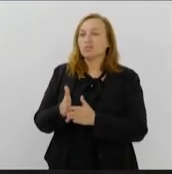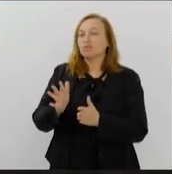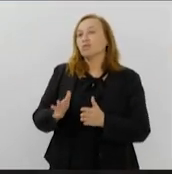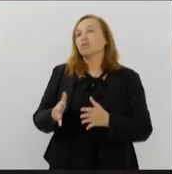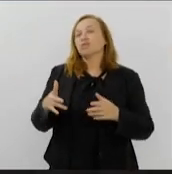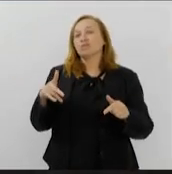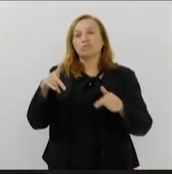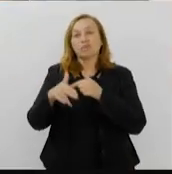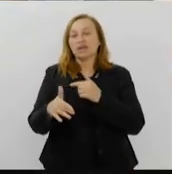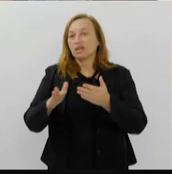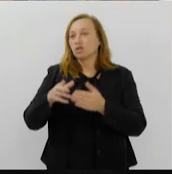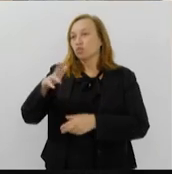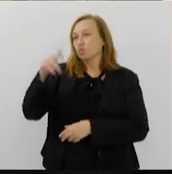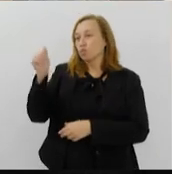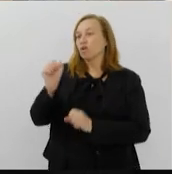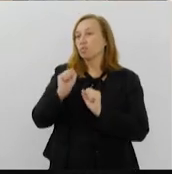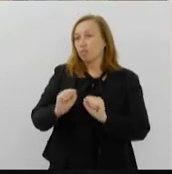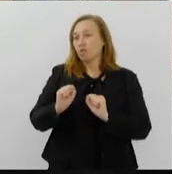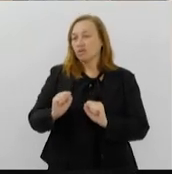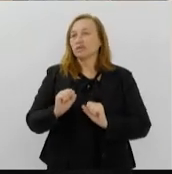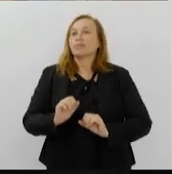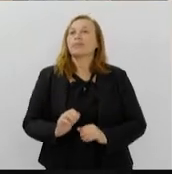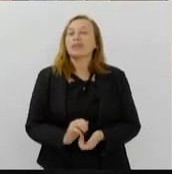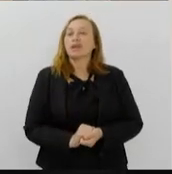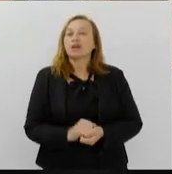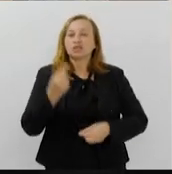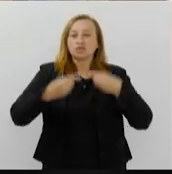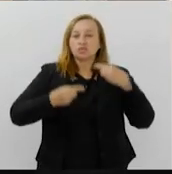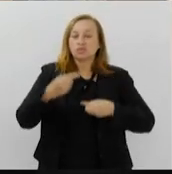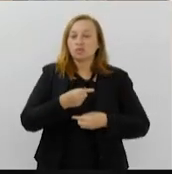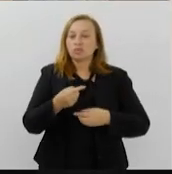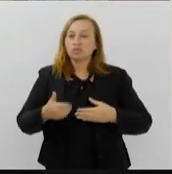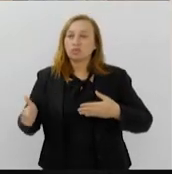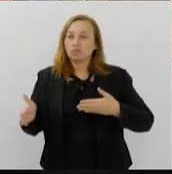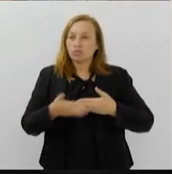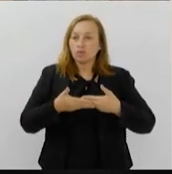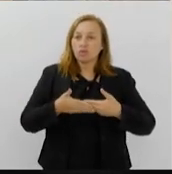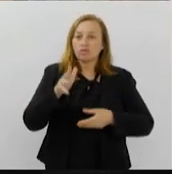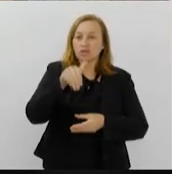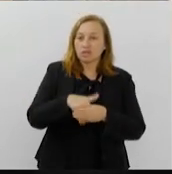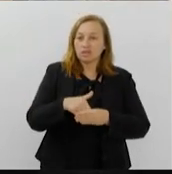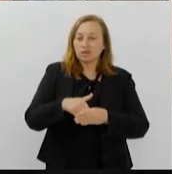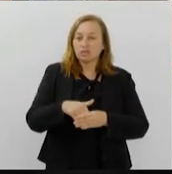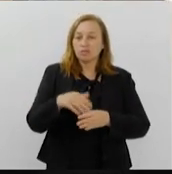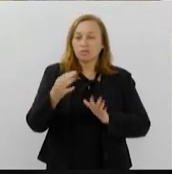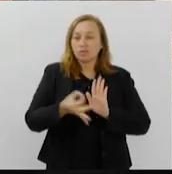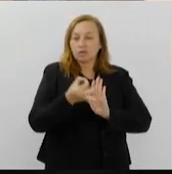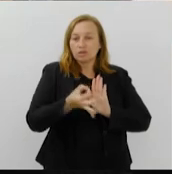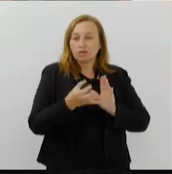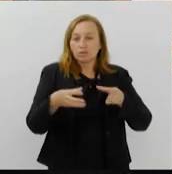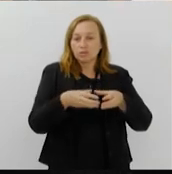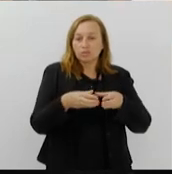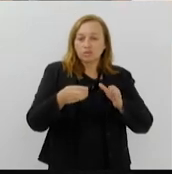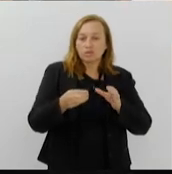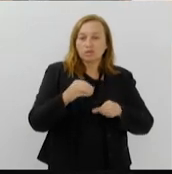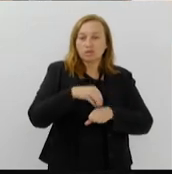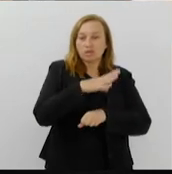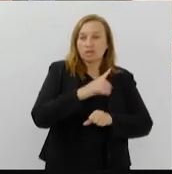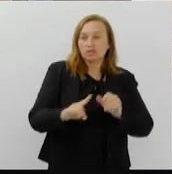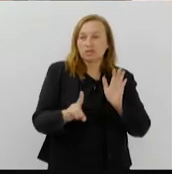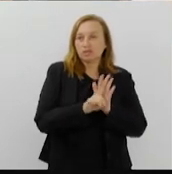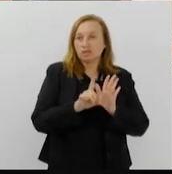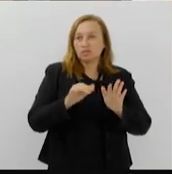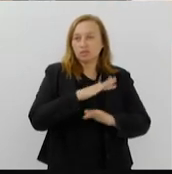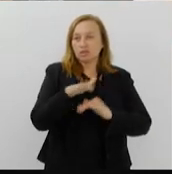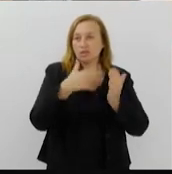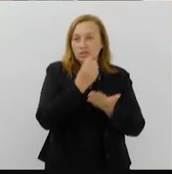quiser. Não havendo mais quem queira discutir, encerrada a discussão, em votação, parecer da Comissão de Indicações Legislativas. Senhores